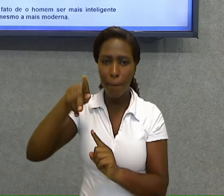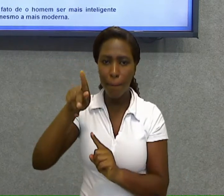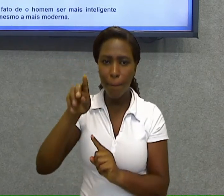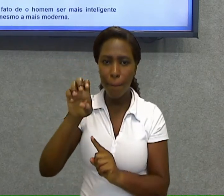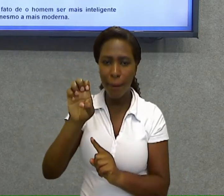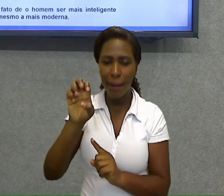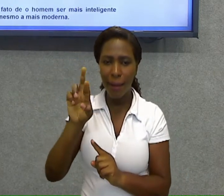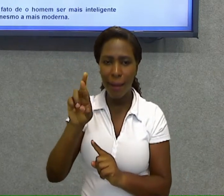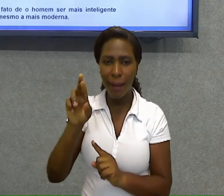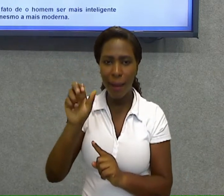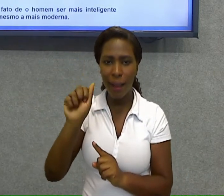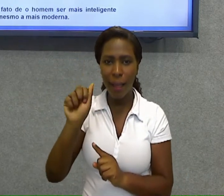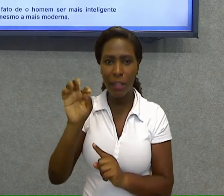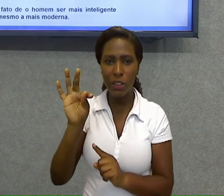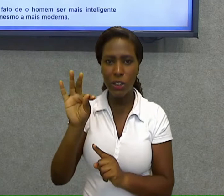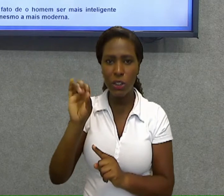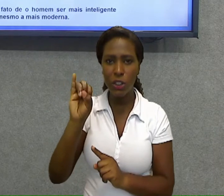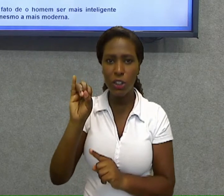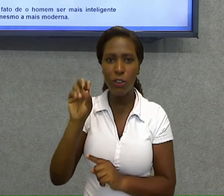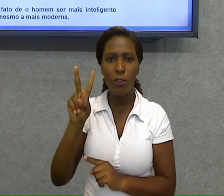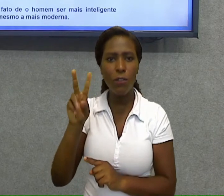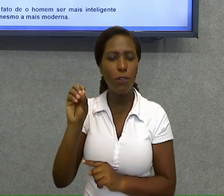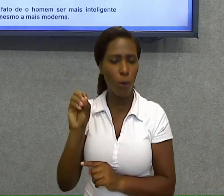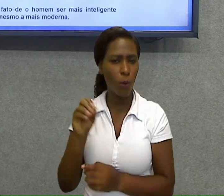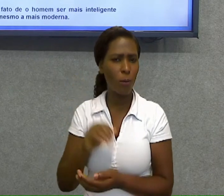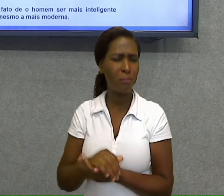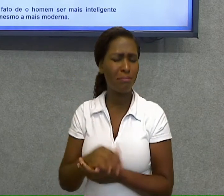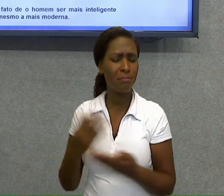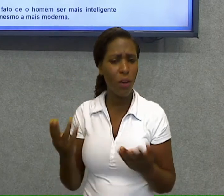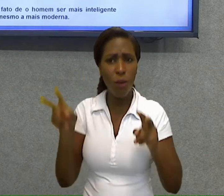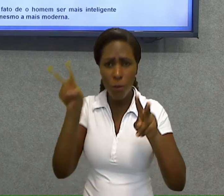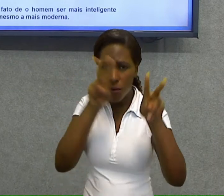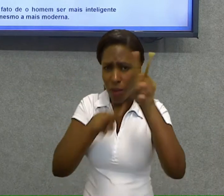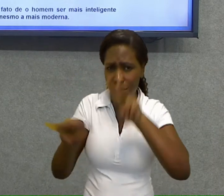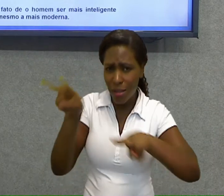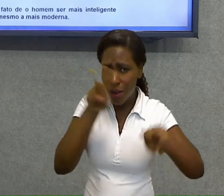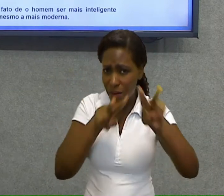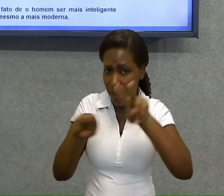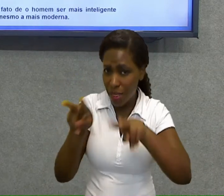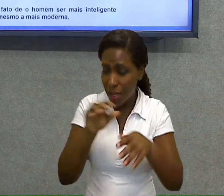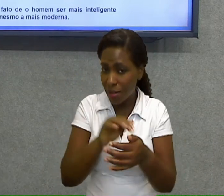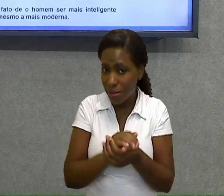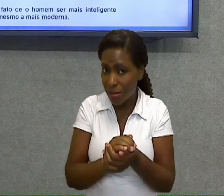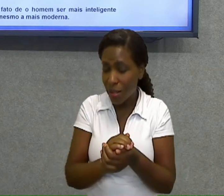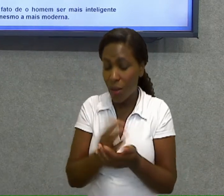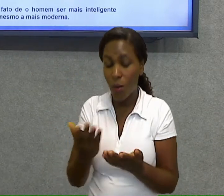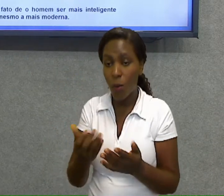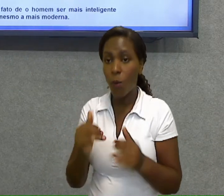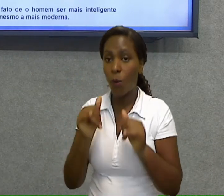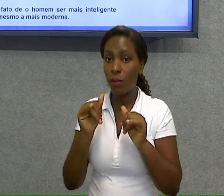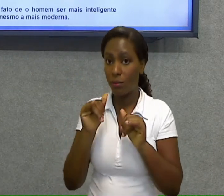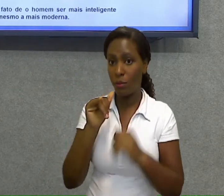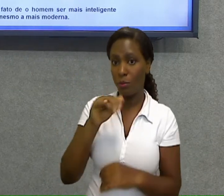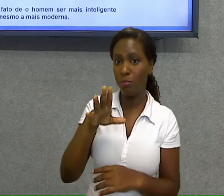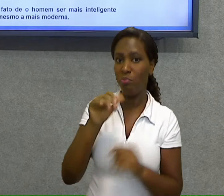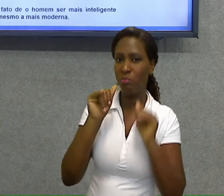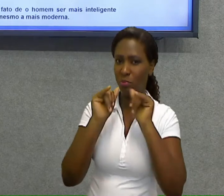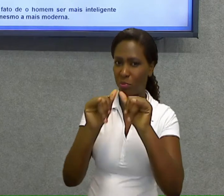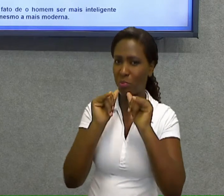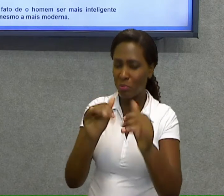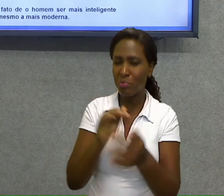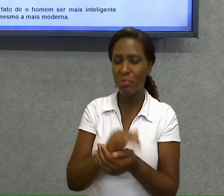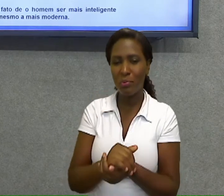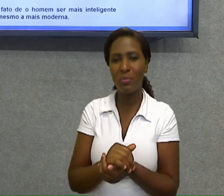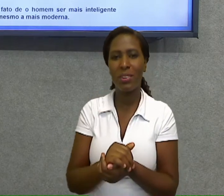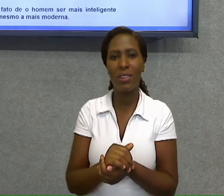alternativa e marcar justamente aquela que está de acordo com o trecho da campanha publicitária. Letra